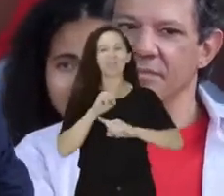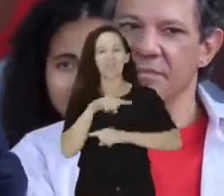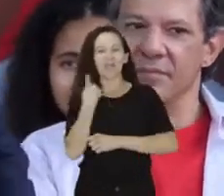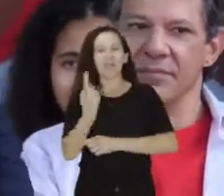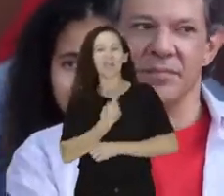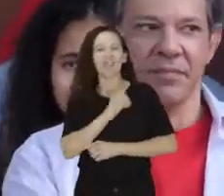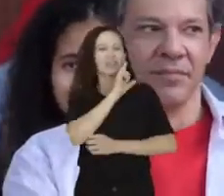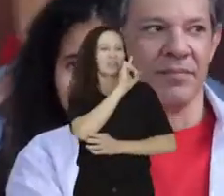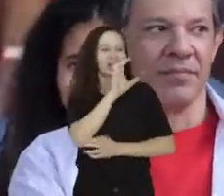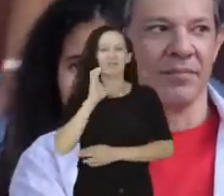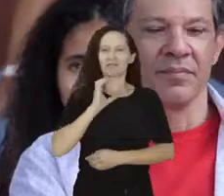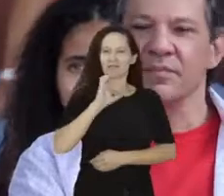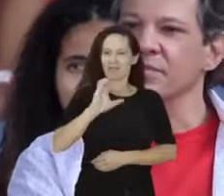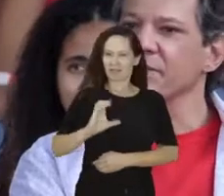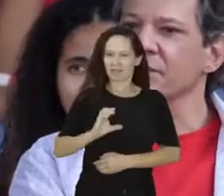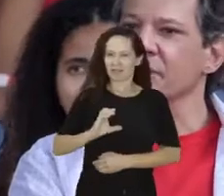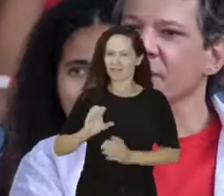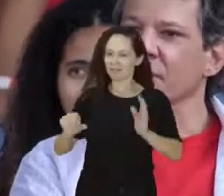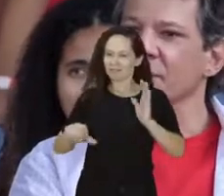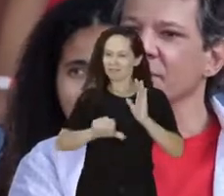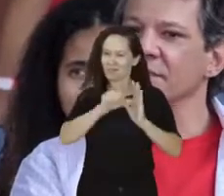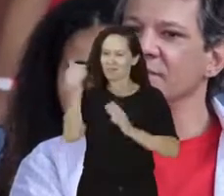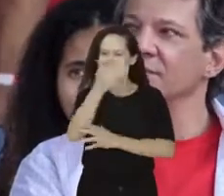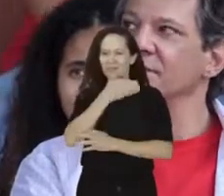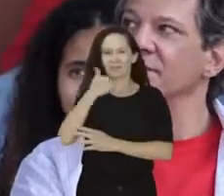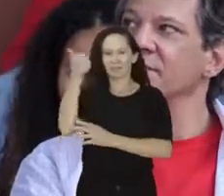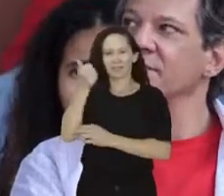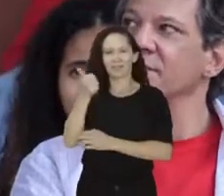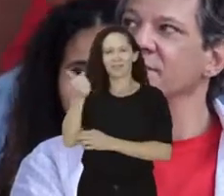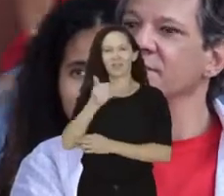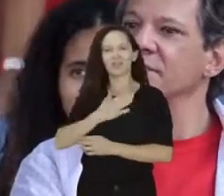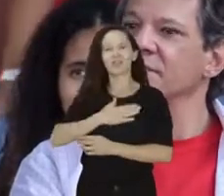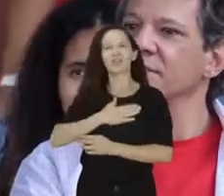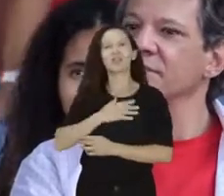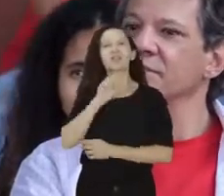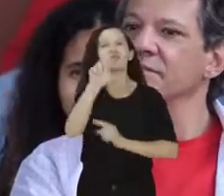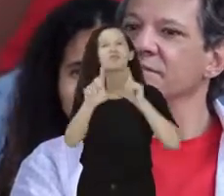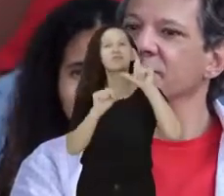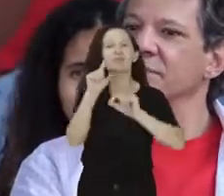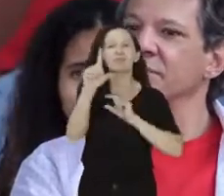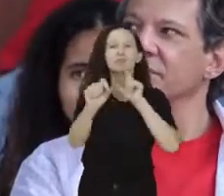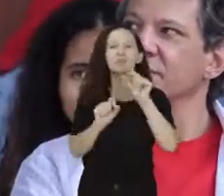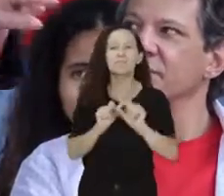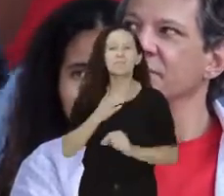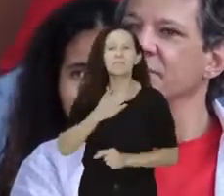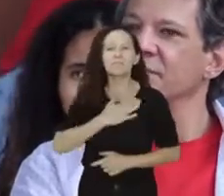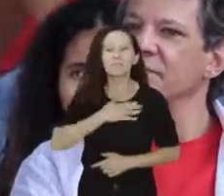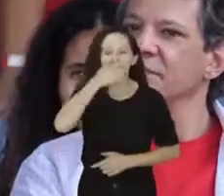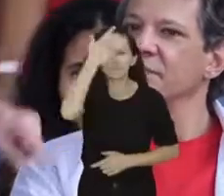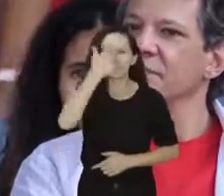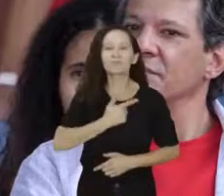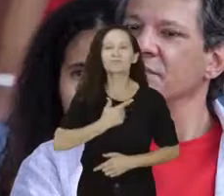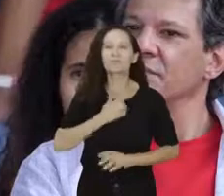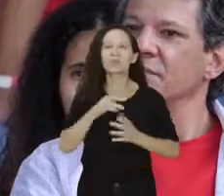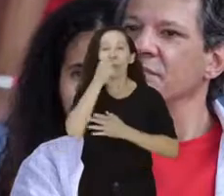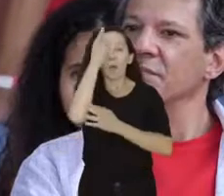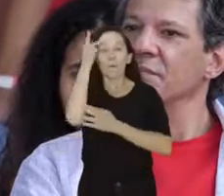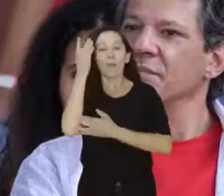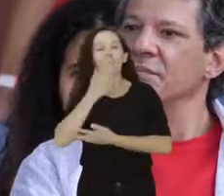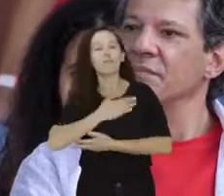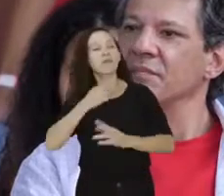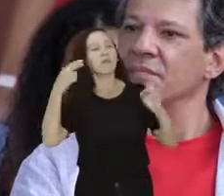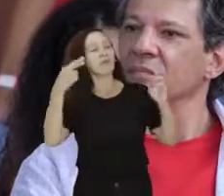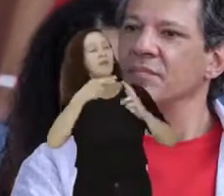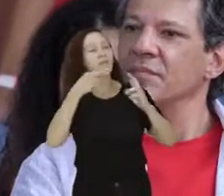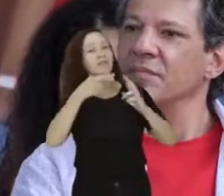de primeira qualidade. Eu vou escolher sabe, a pessoa que vai me representar na Câmara de São